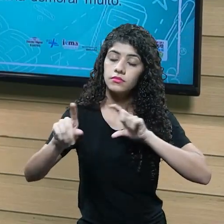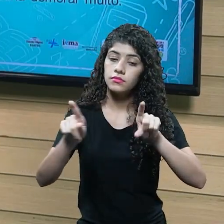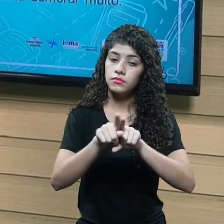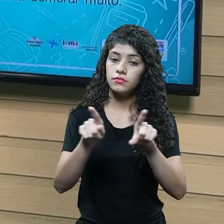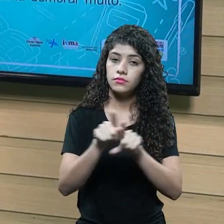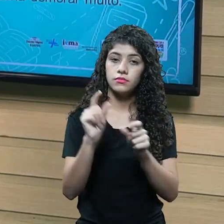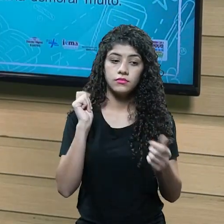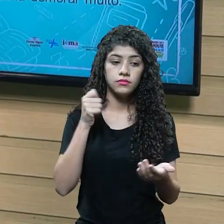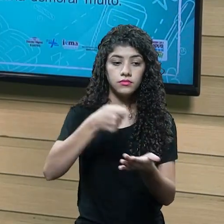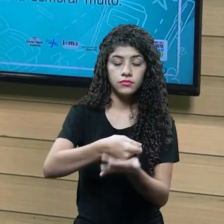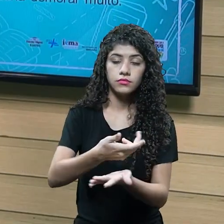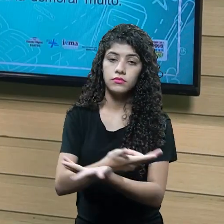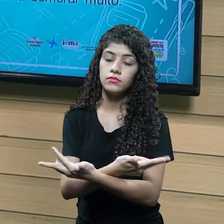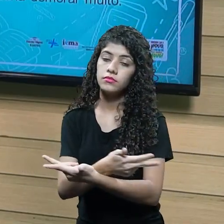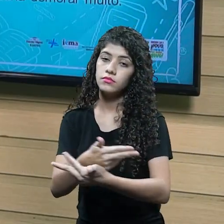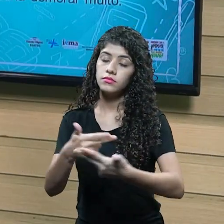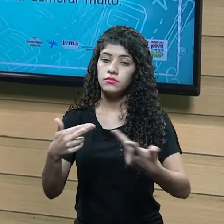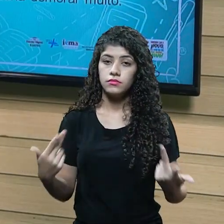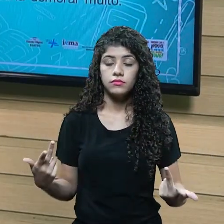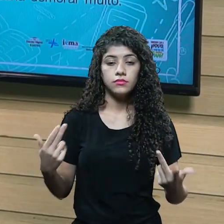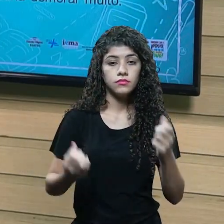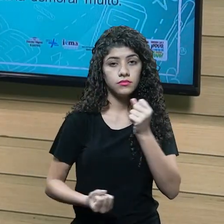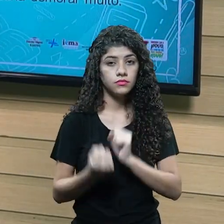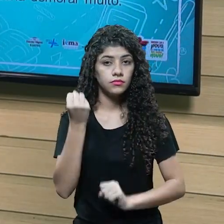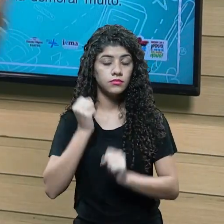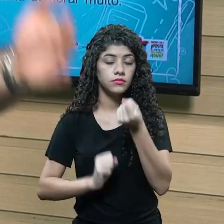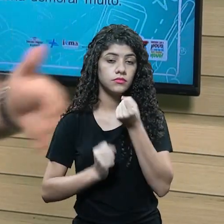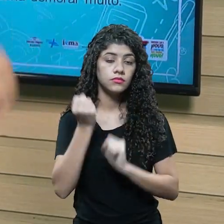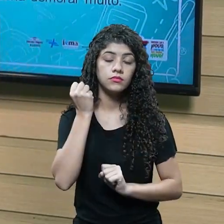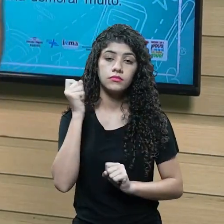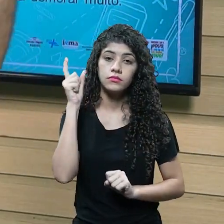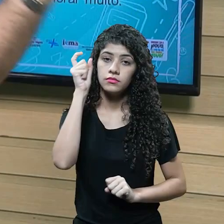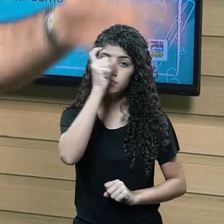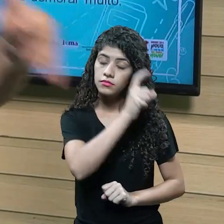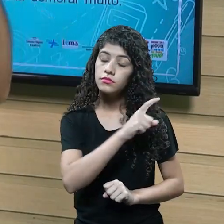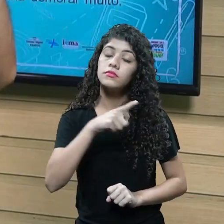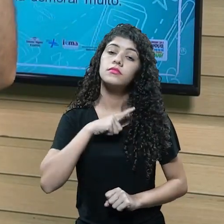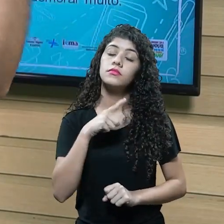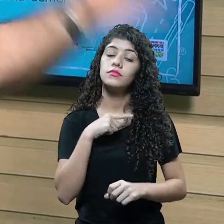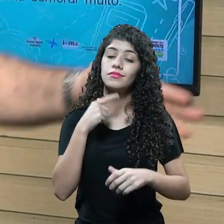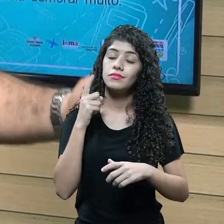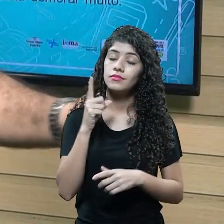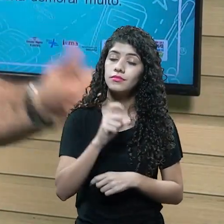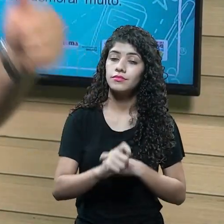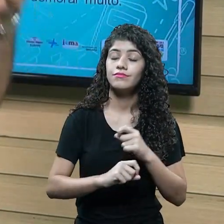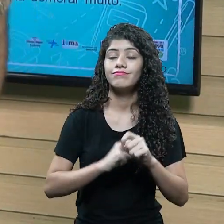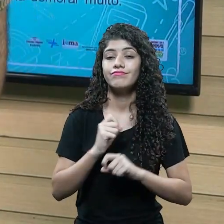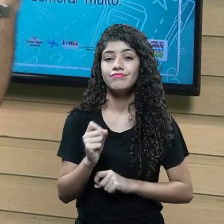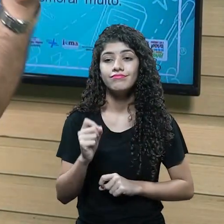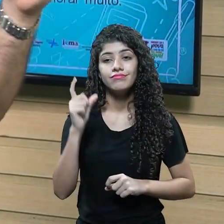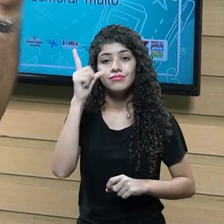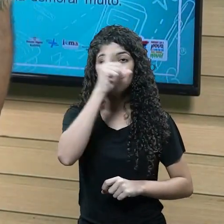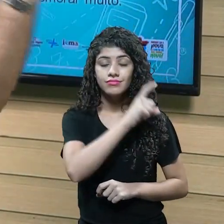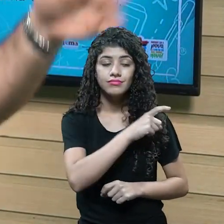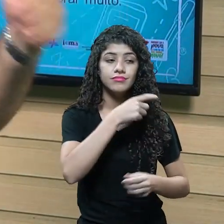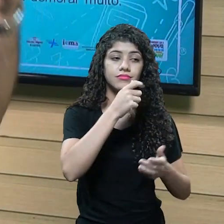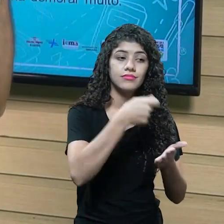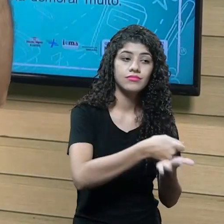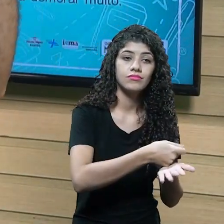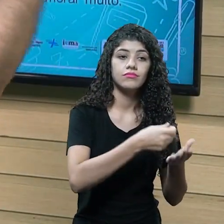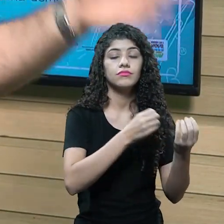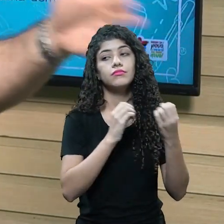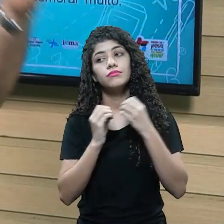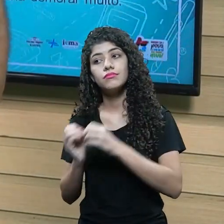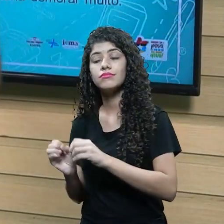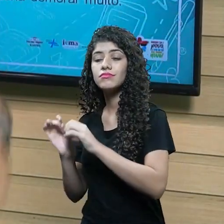compras de várias indústrias. Isso dificultaria muito e tornaria a burocracia do processo de compra e aquisição daquele produto e mercearias